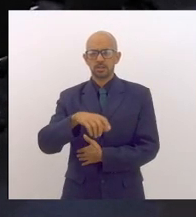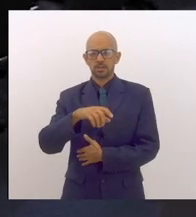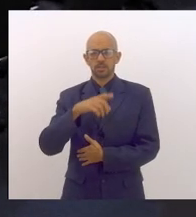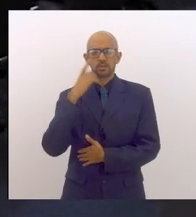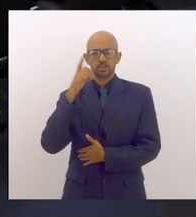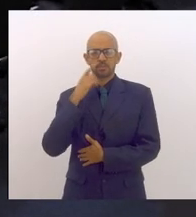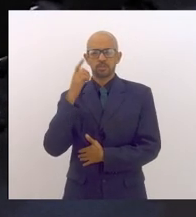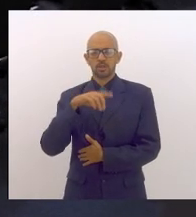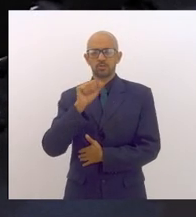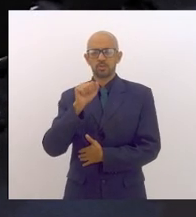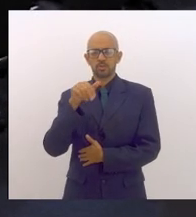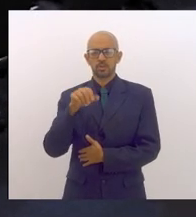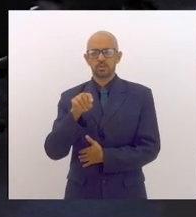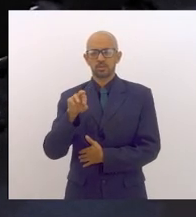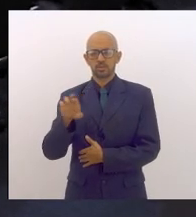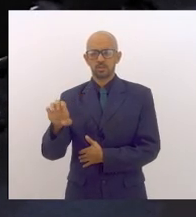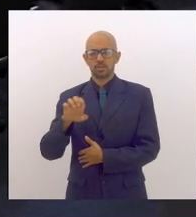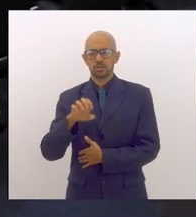André Correia,